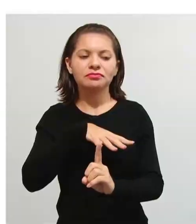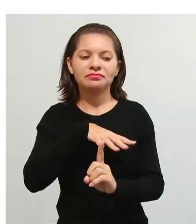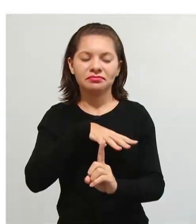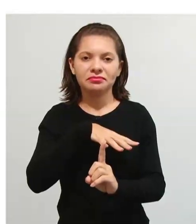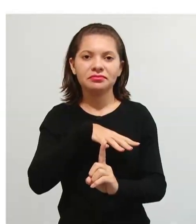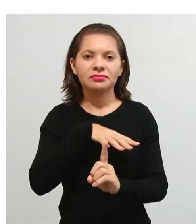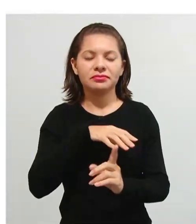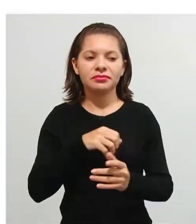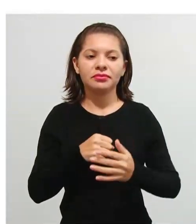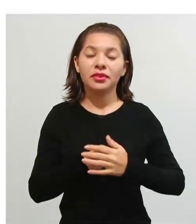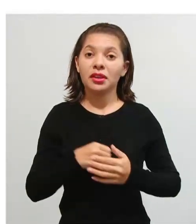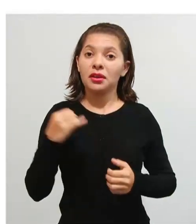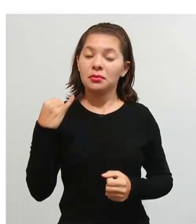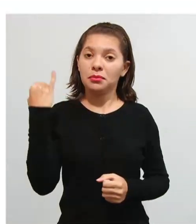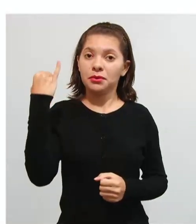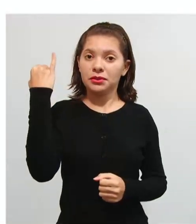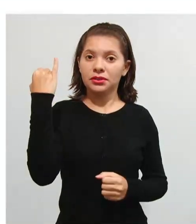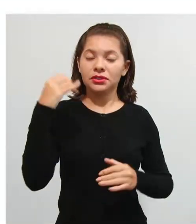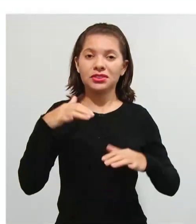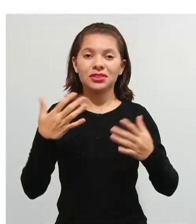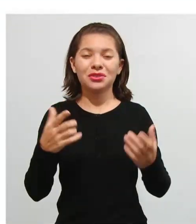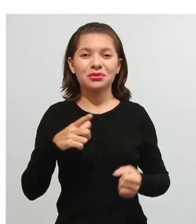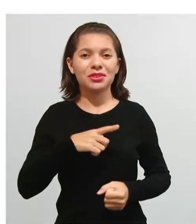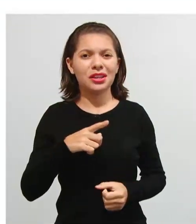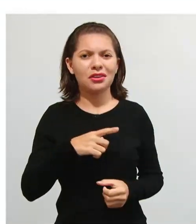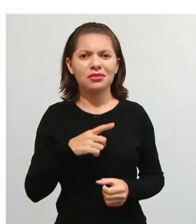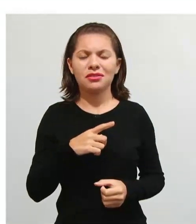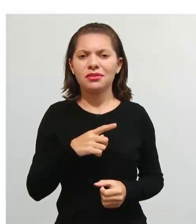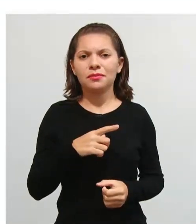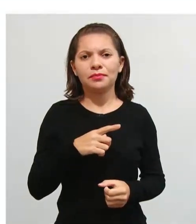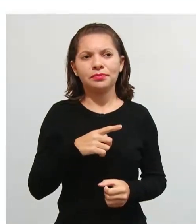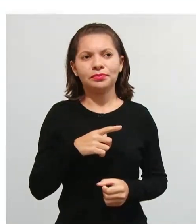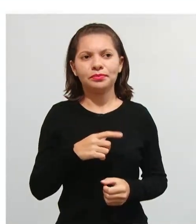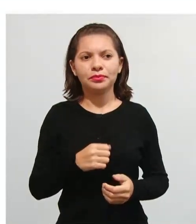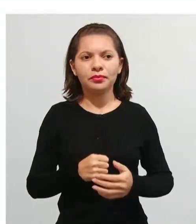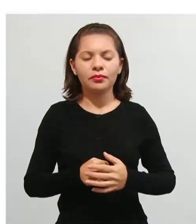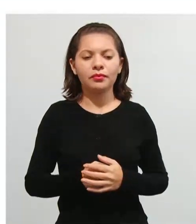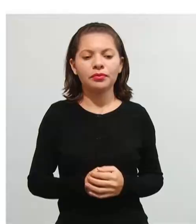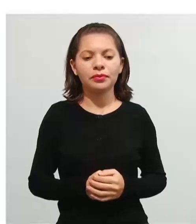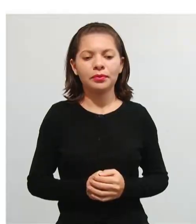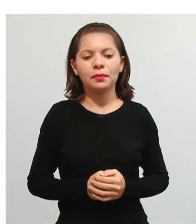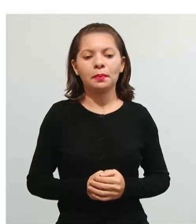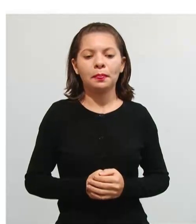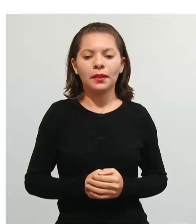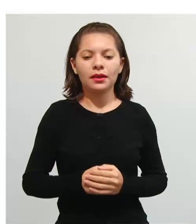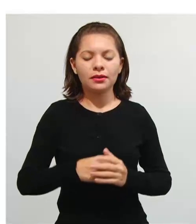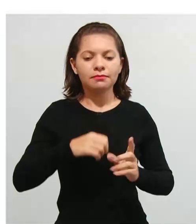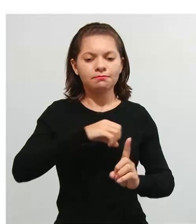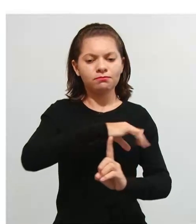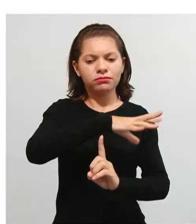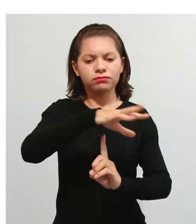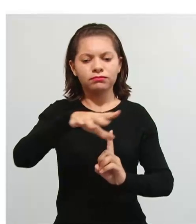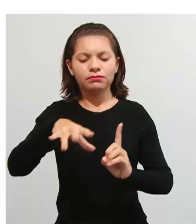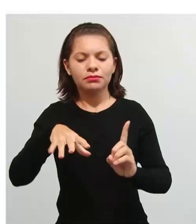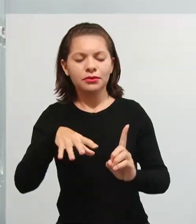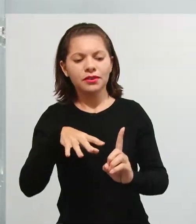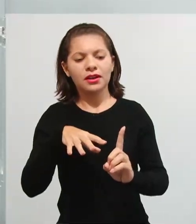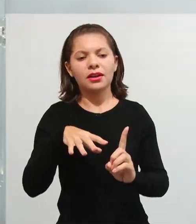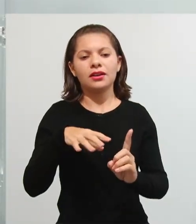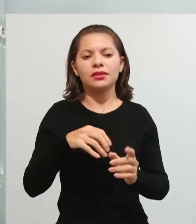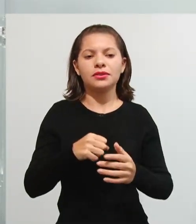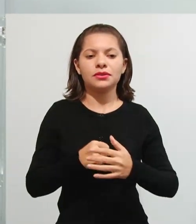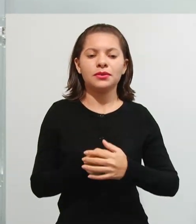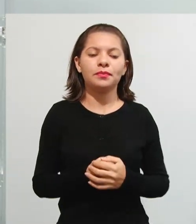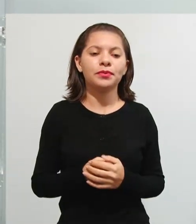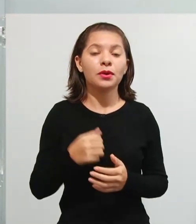meio ambiente. Então, existem vários movimentos em prol da sustentabilidade, de preservar os recursos